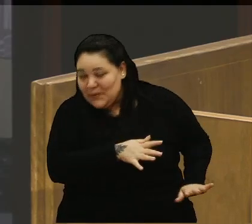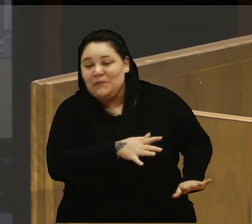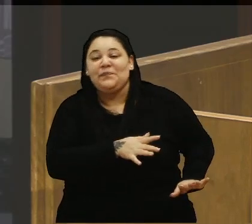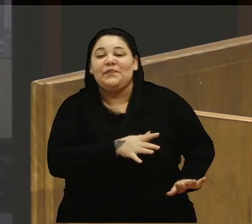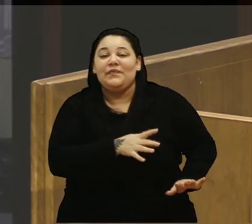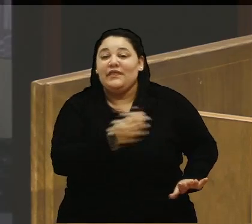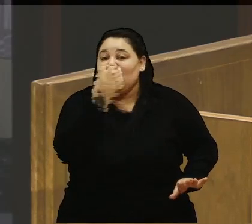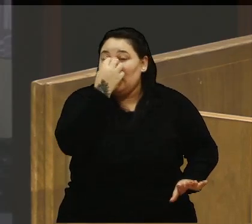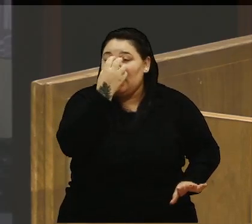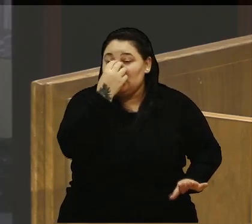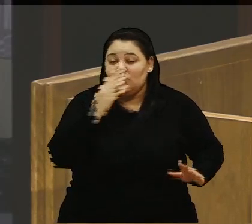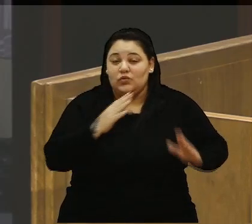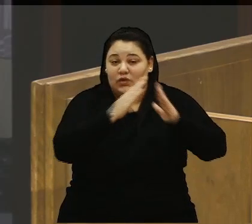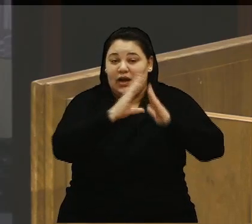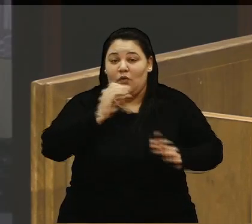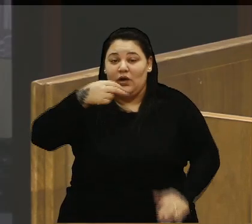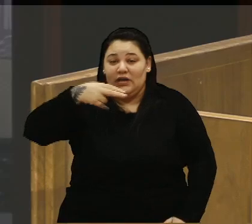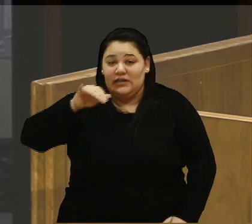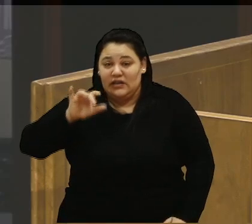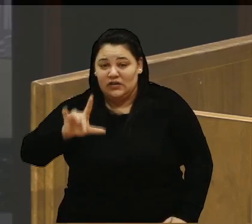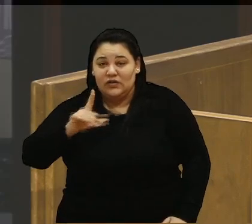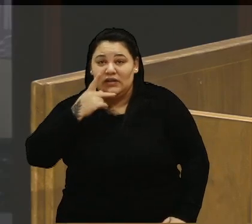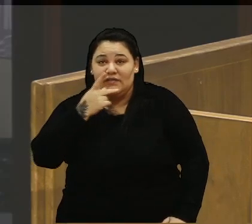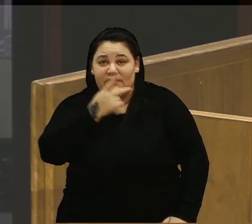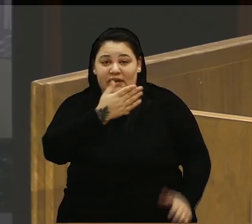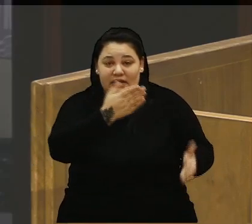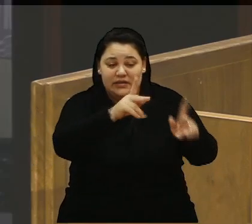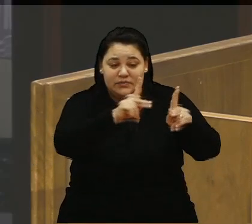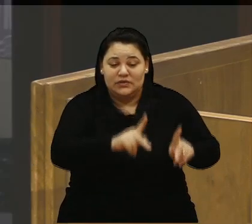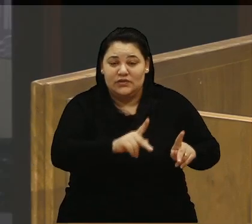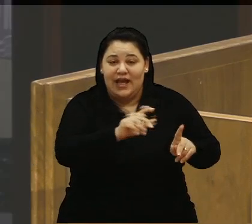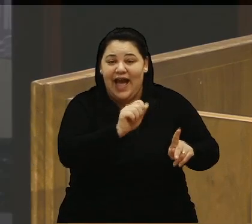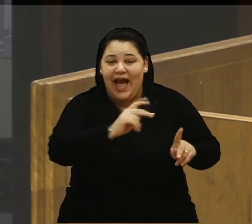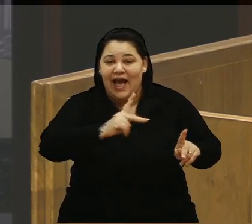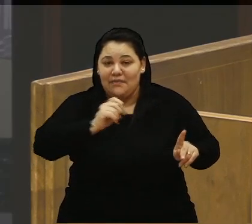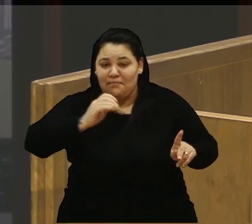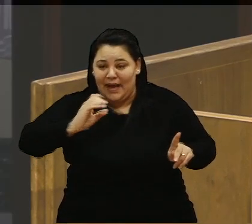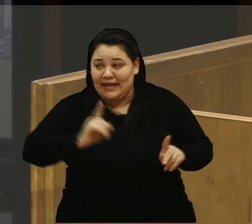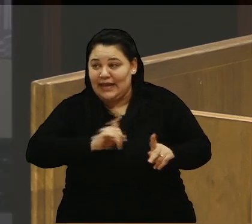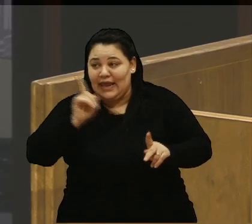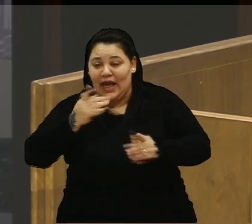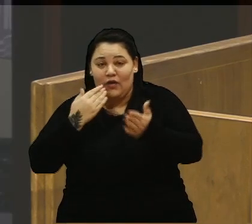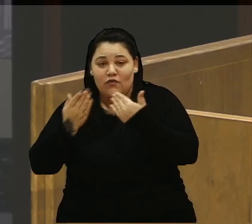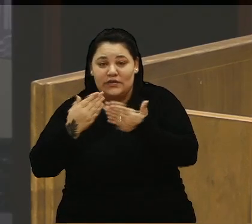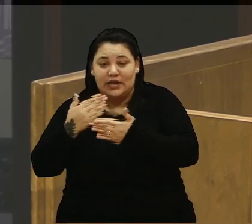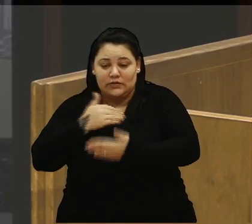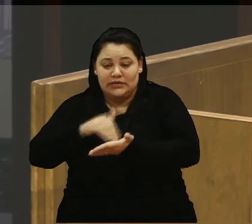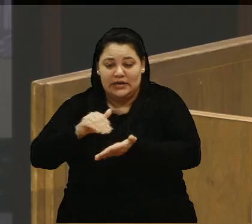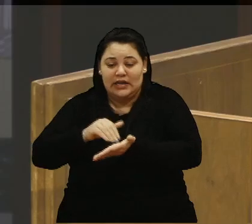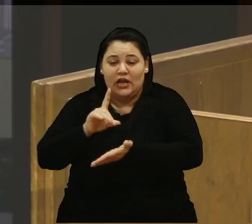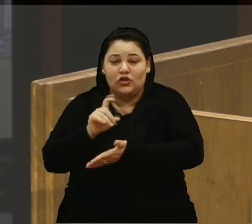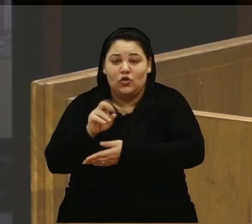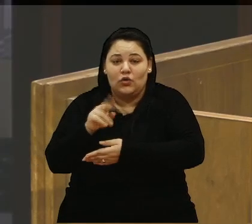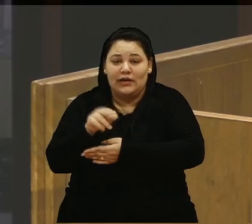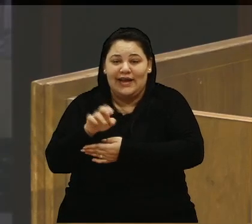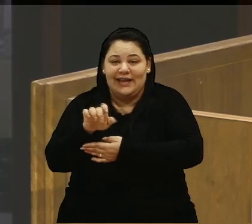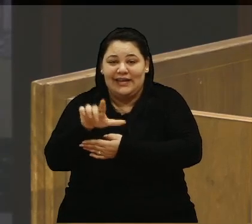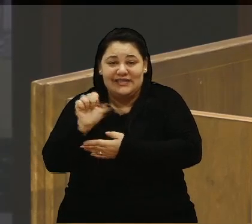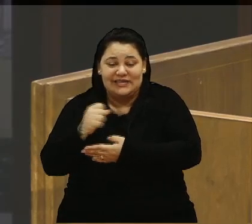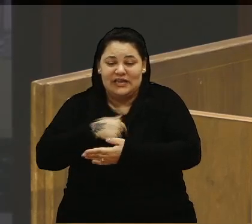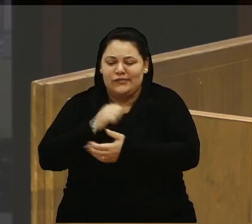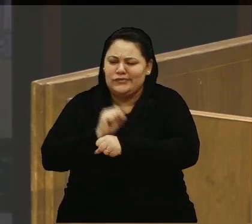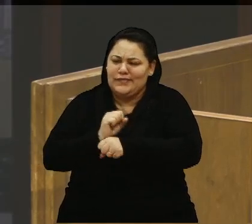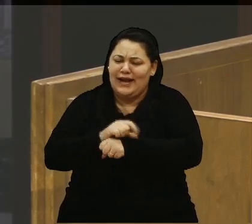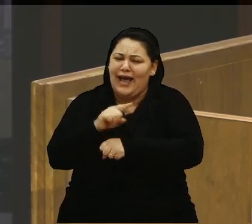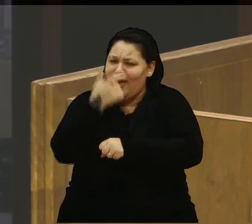municipal. Levei, já vou dizer aqui o nome, tá? Levei o pessoal da APAC lá conversar com o Dornelles, tá? Dornelles até eu esperava que ele ia ser